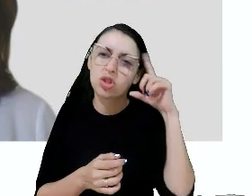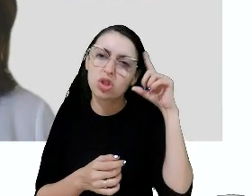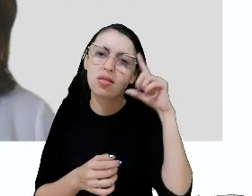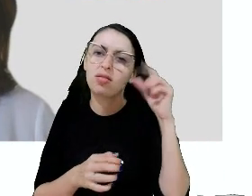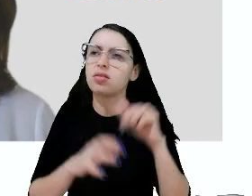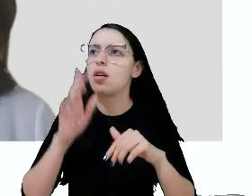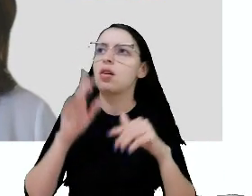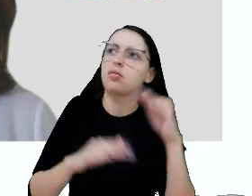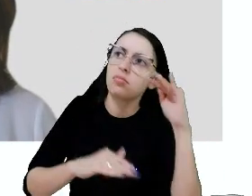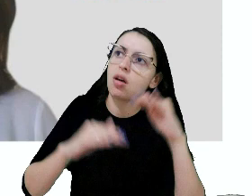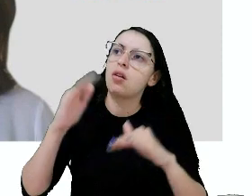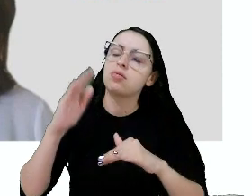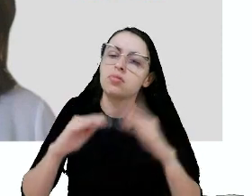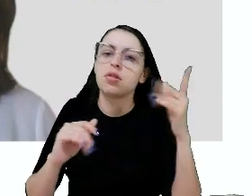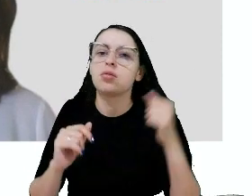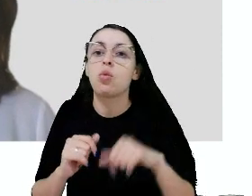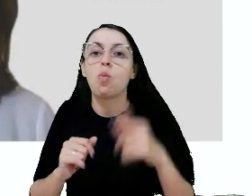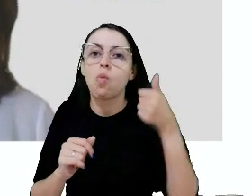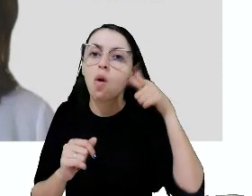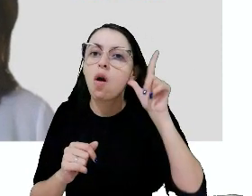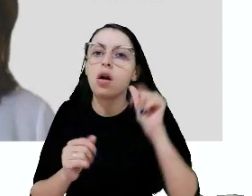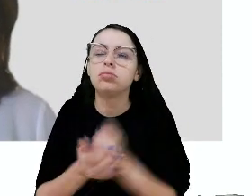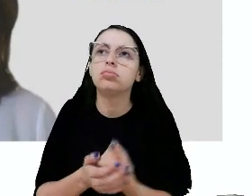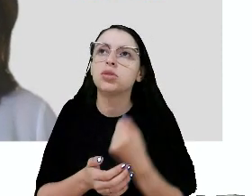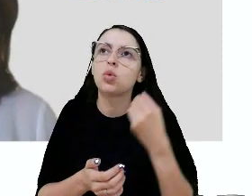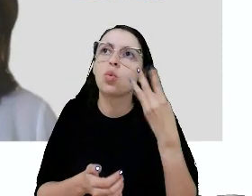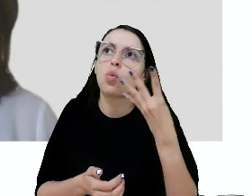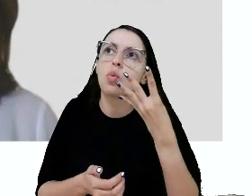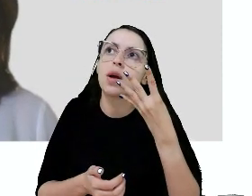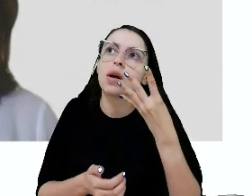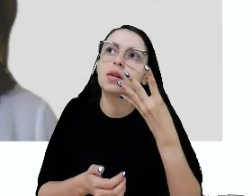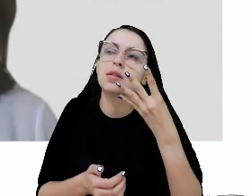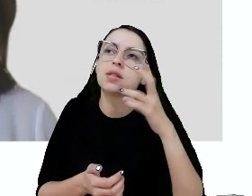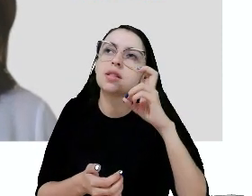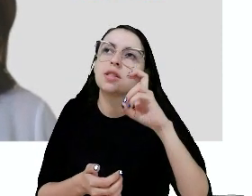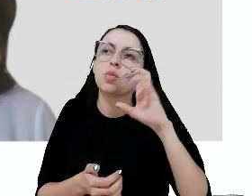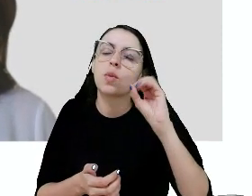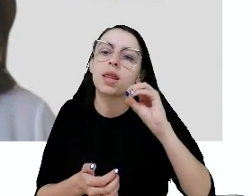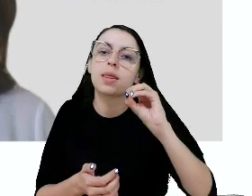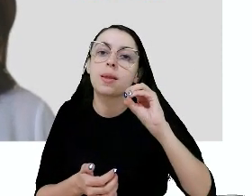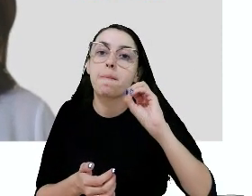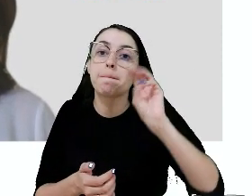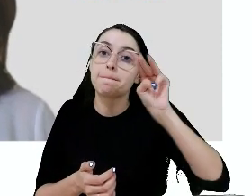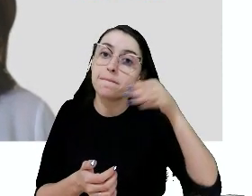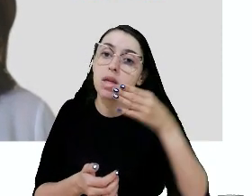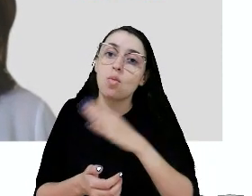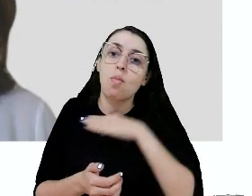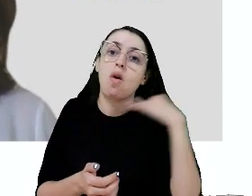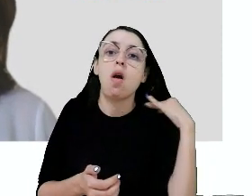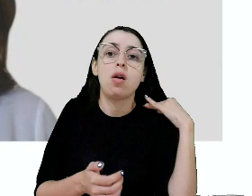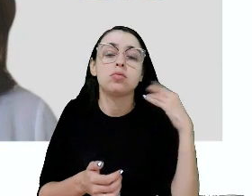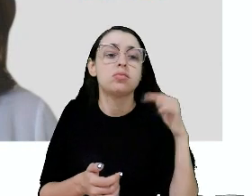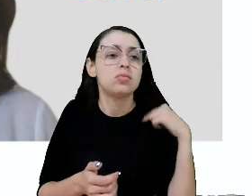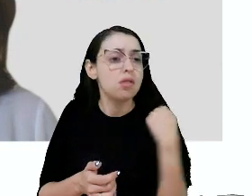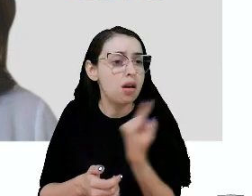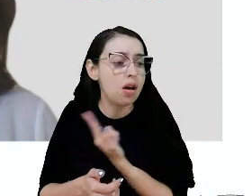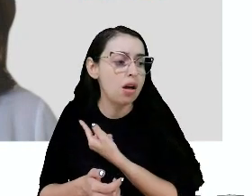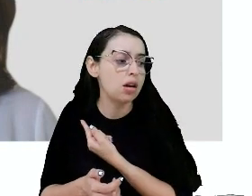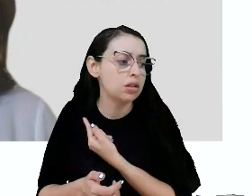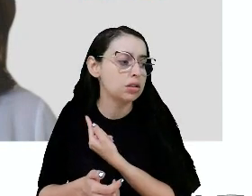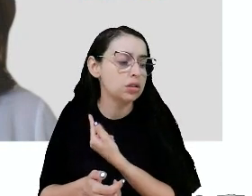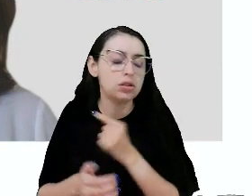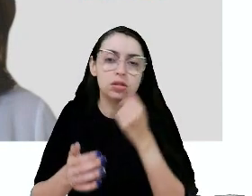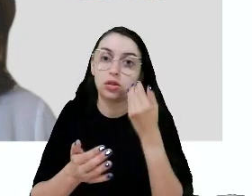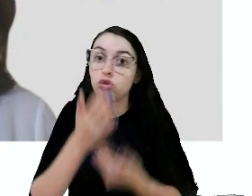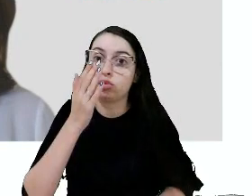dia tal, tantos. Ontem havia ultrapassado 450 mil mortos, não é? Então, estamos todos nós